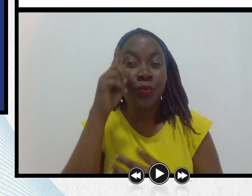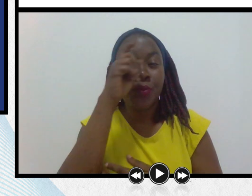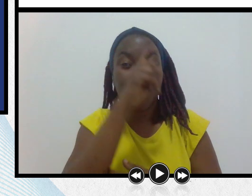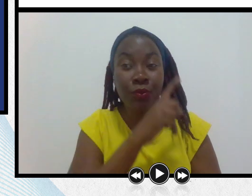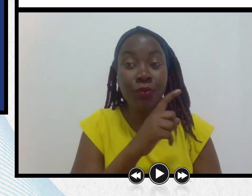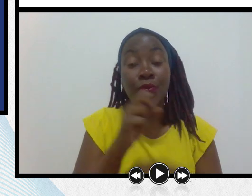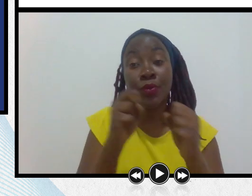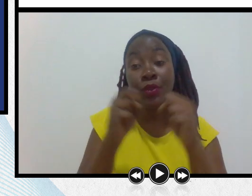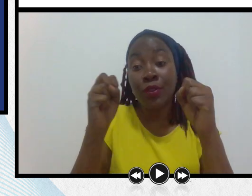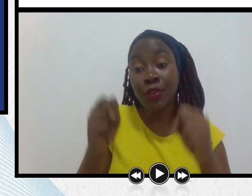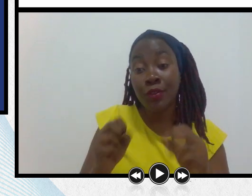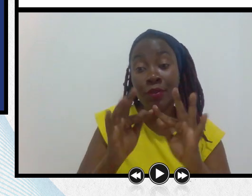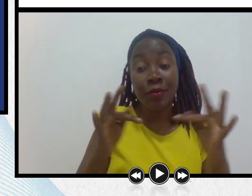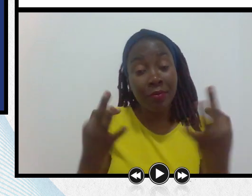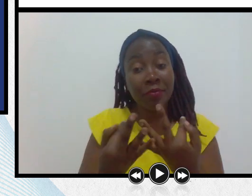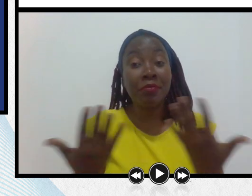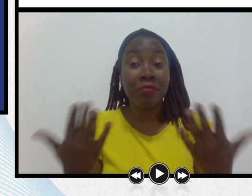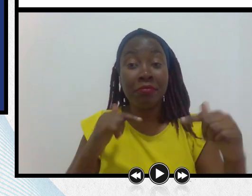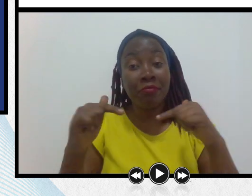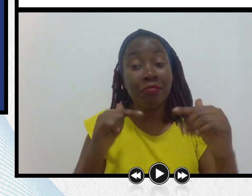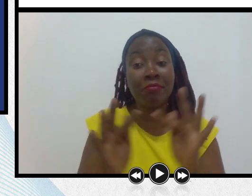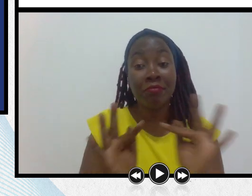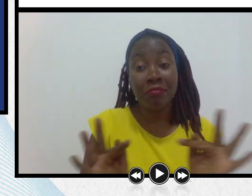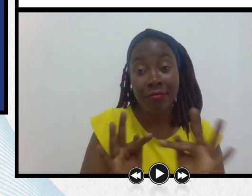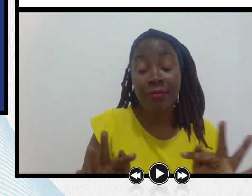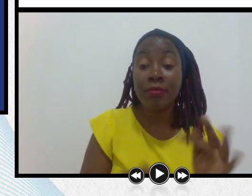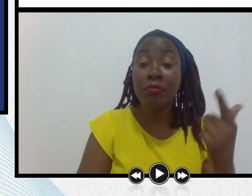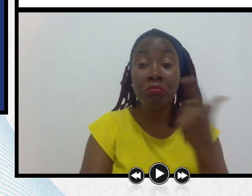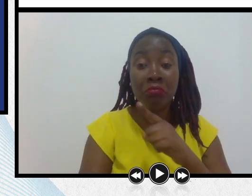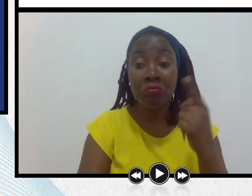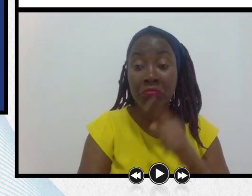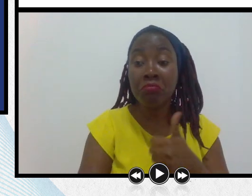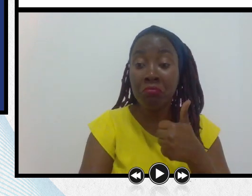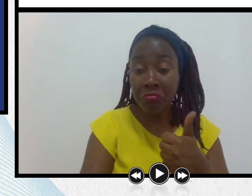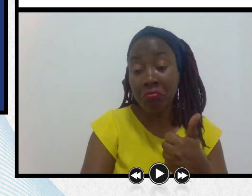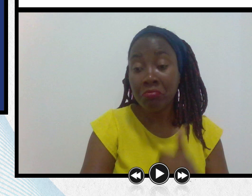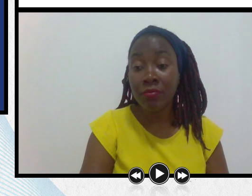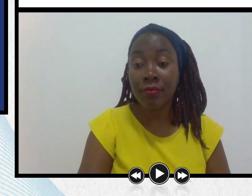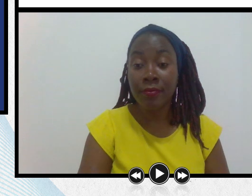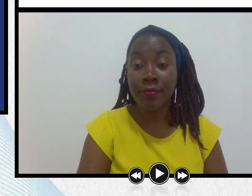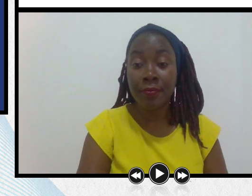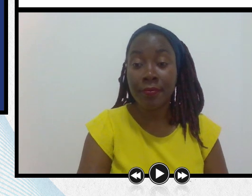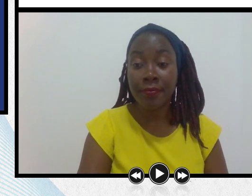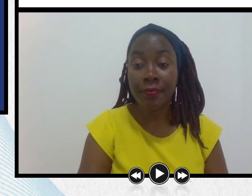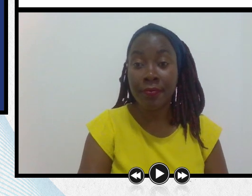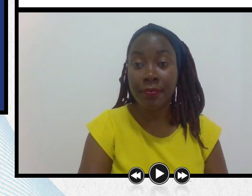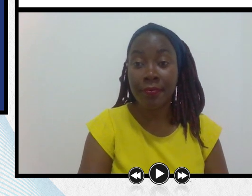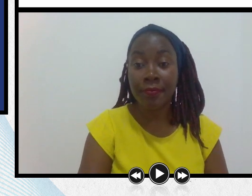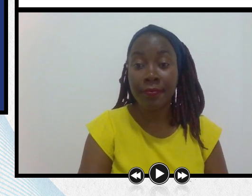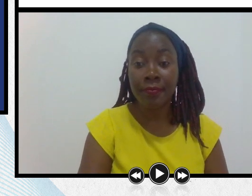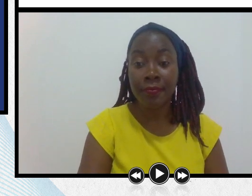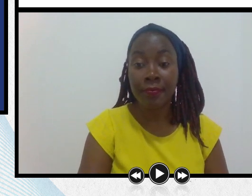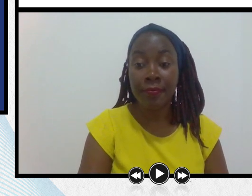sistemas unifamiliares. Então, a gente trabalha com sistemas relativamente simples e que funcionam muito bem, na verdade. A gente